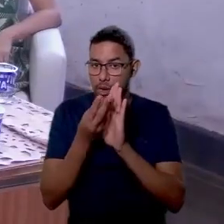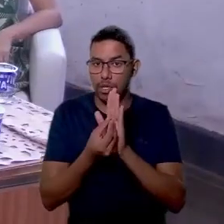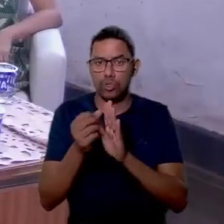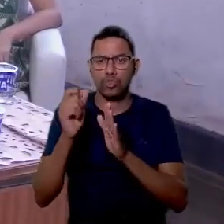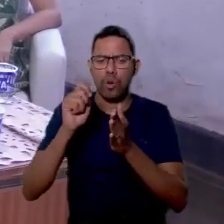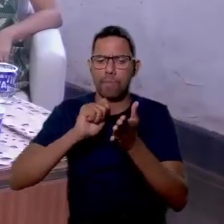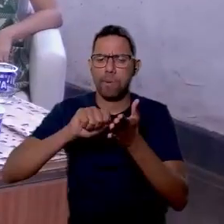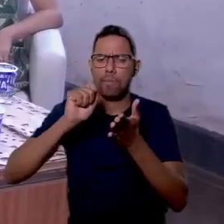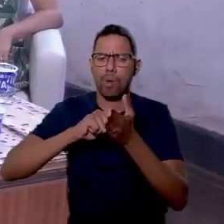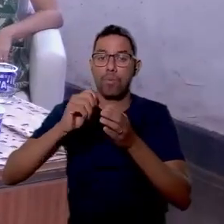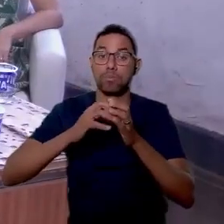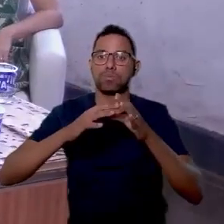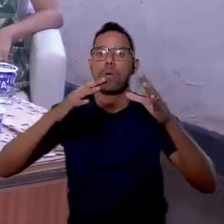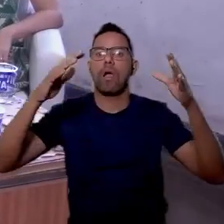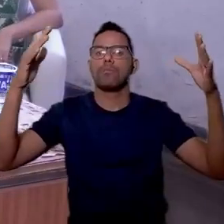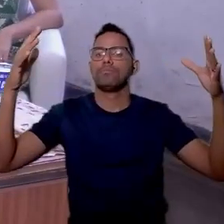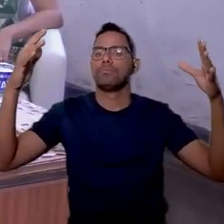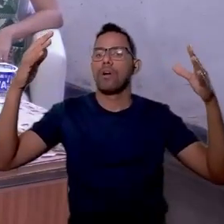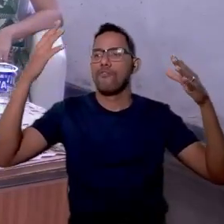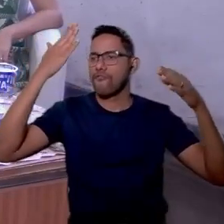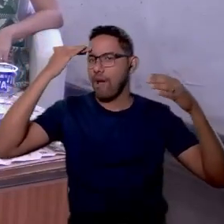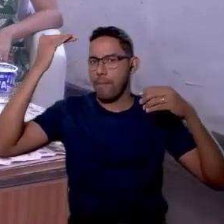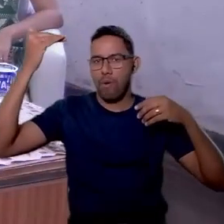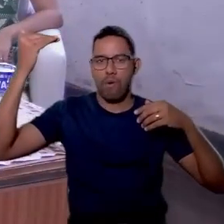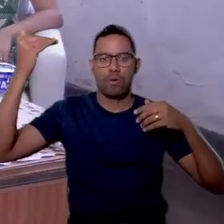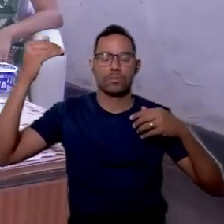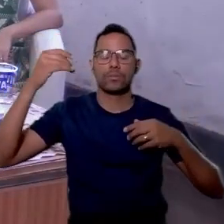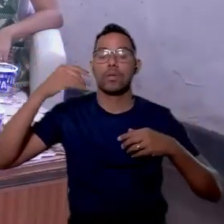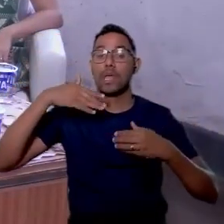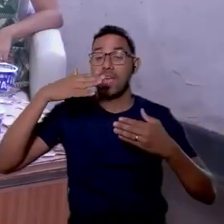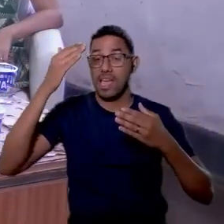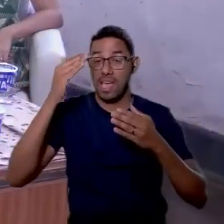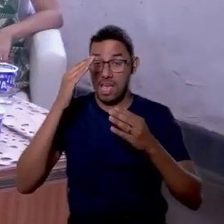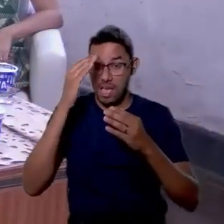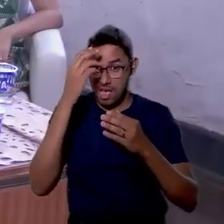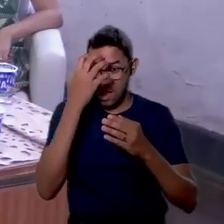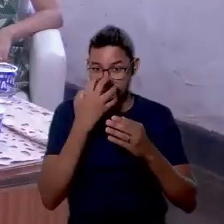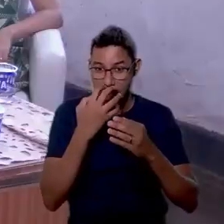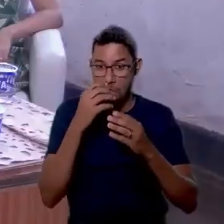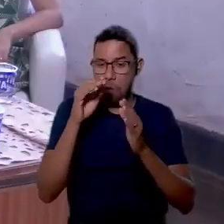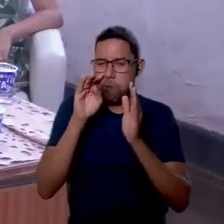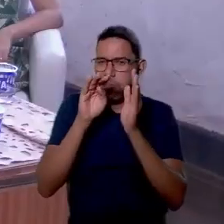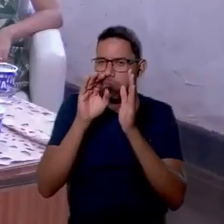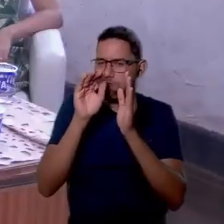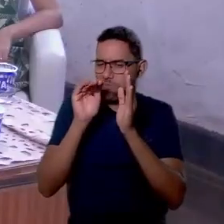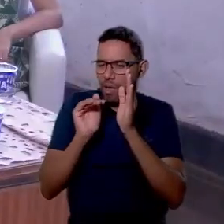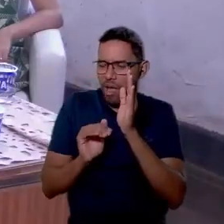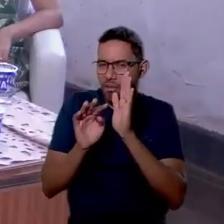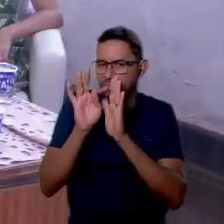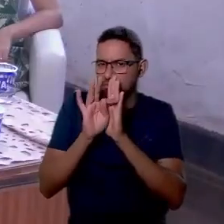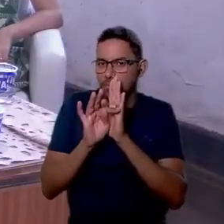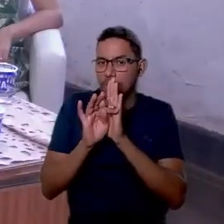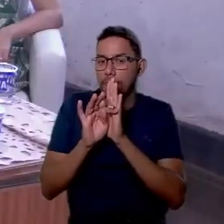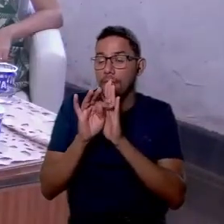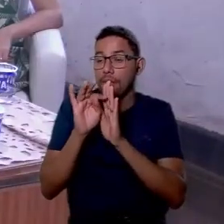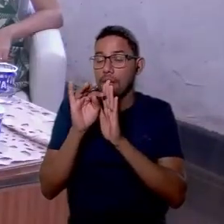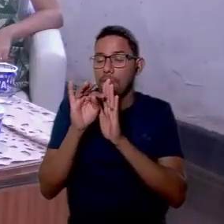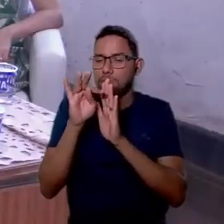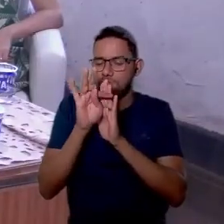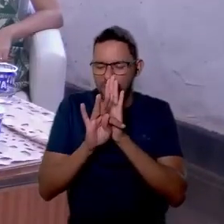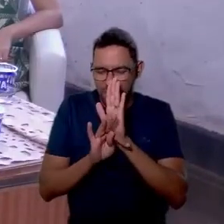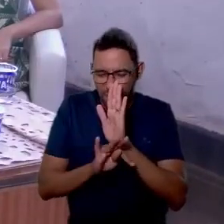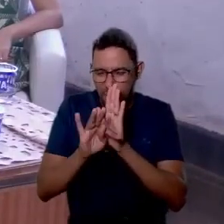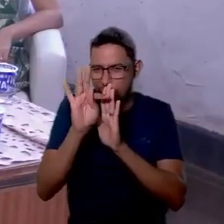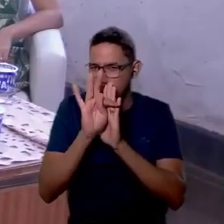e que ele, como pequeno escritor, nunca tinha acessado, e que isso era uma vergonha, aquela coisa meio indignada, um texto bastante indignado. Ele